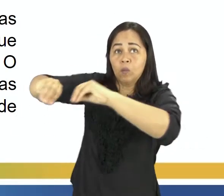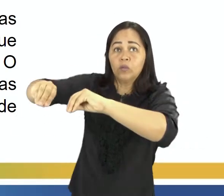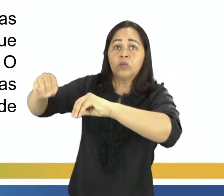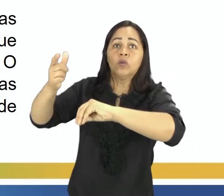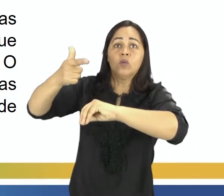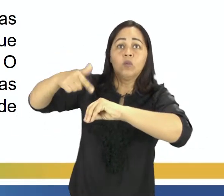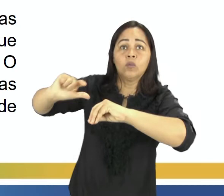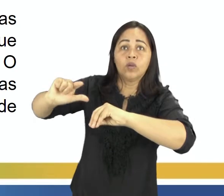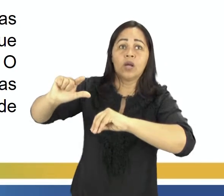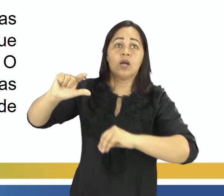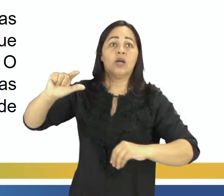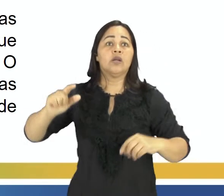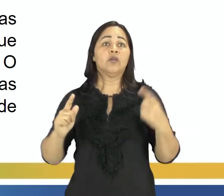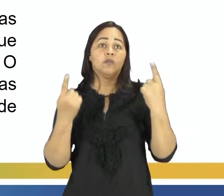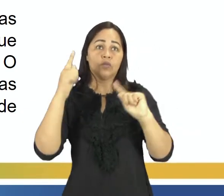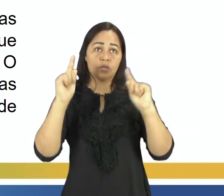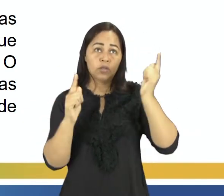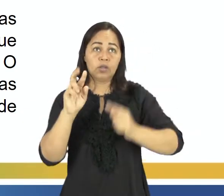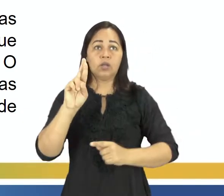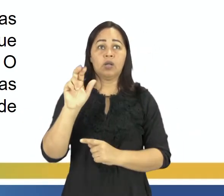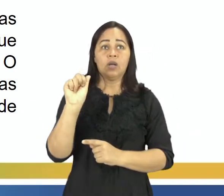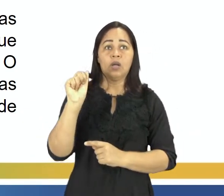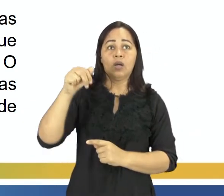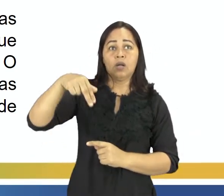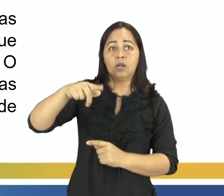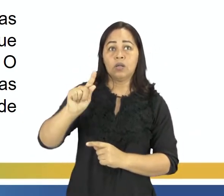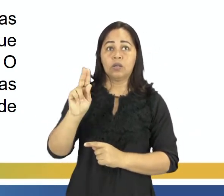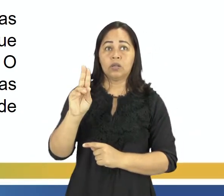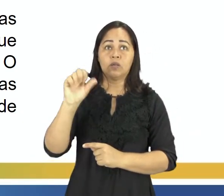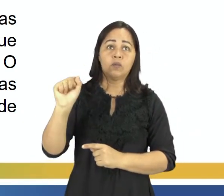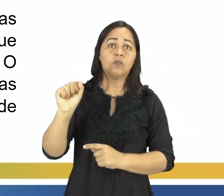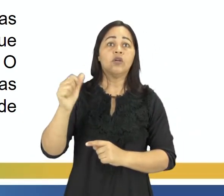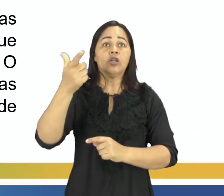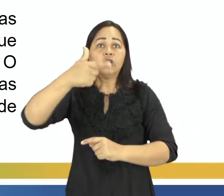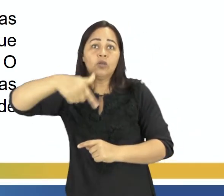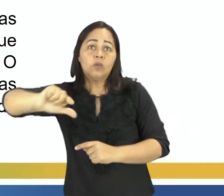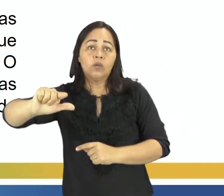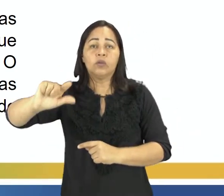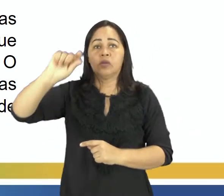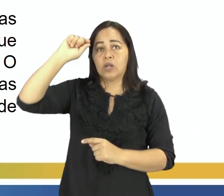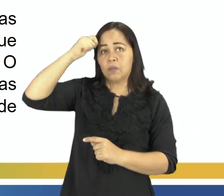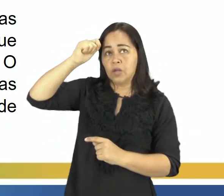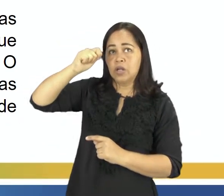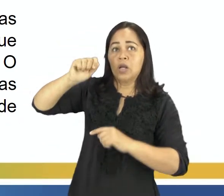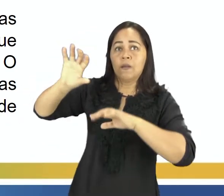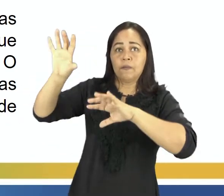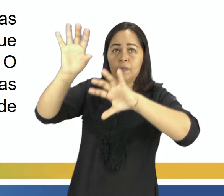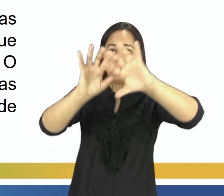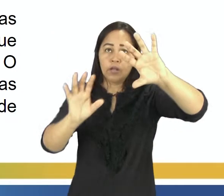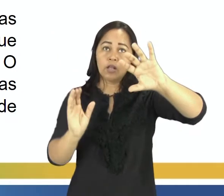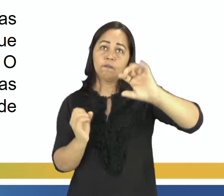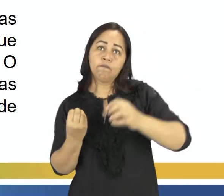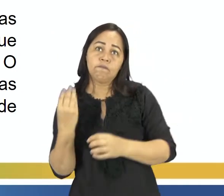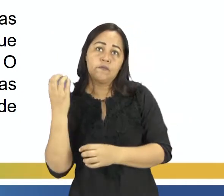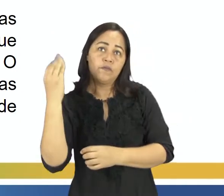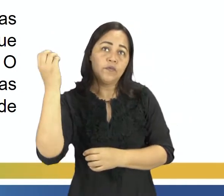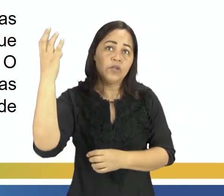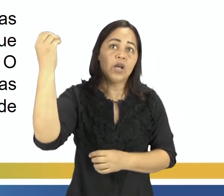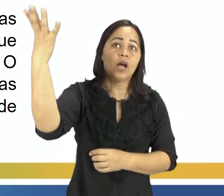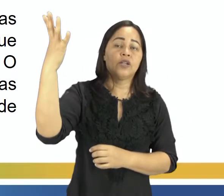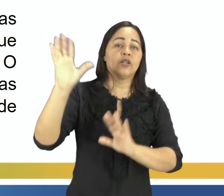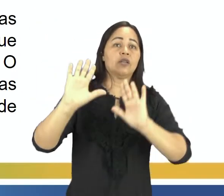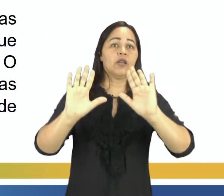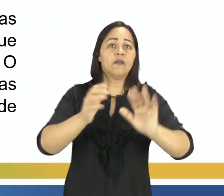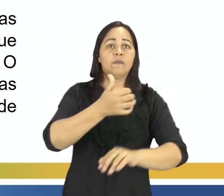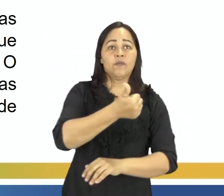os 5 anos seguintes, representou seu país no Sri Lanka e em Singapura. Em 1933, Pablo Neruda